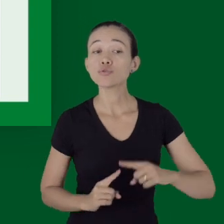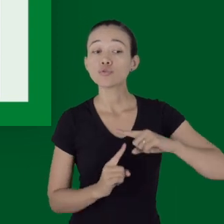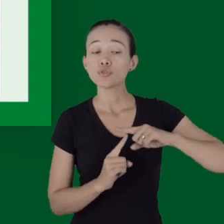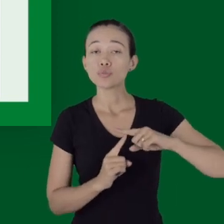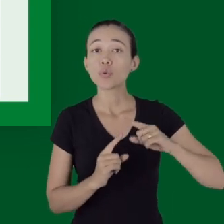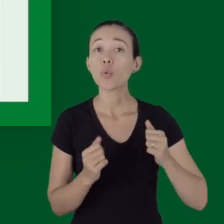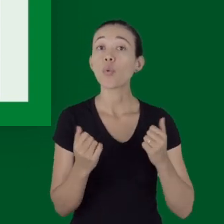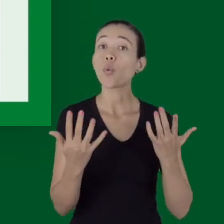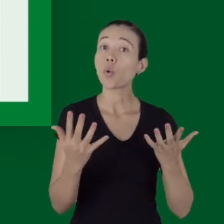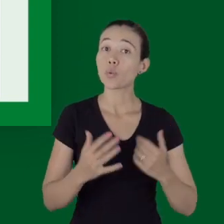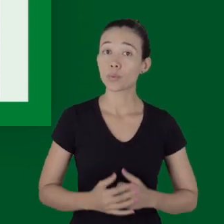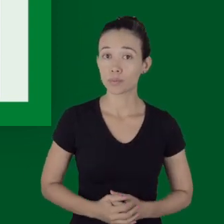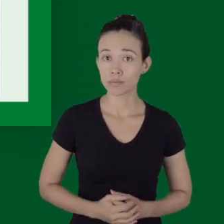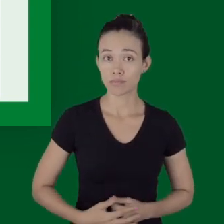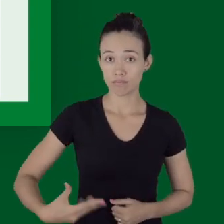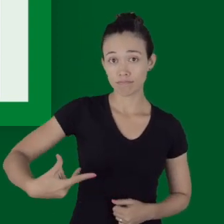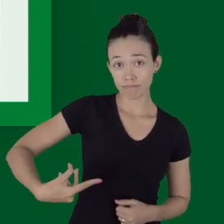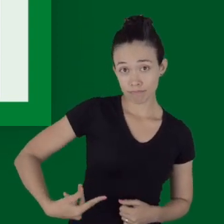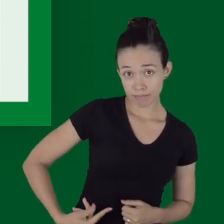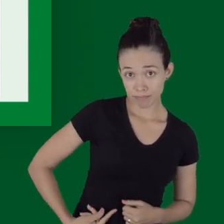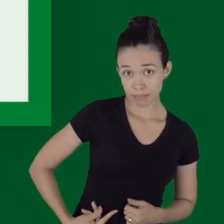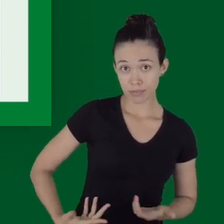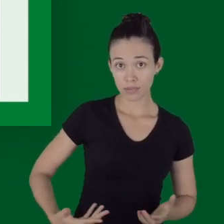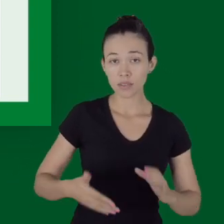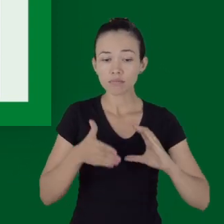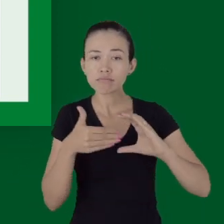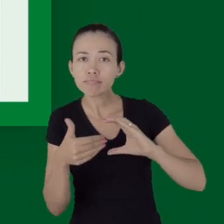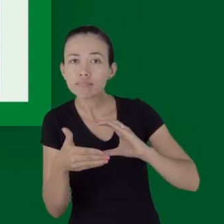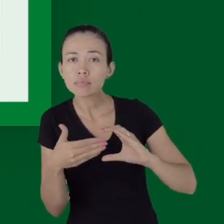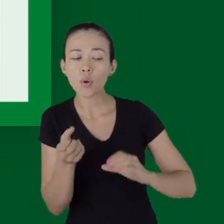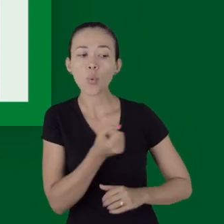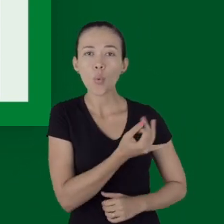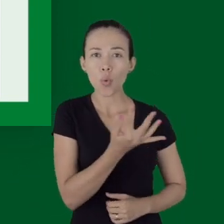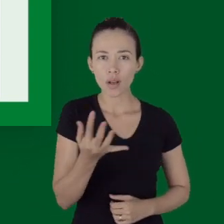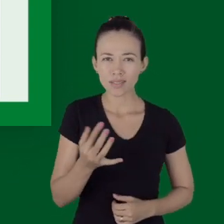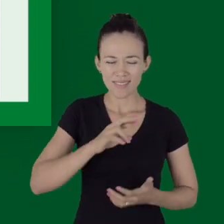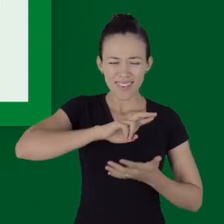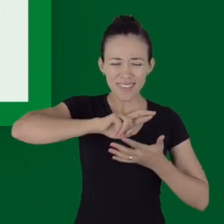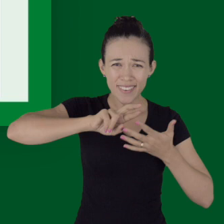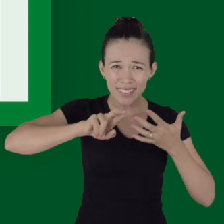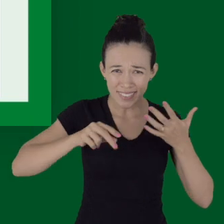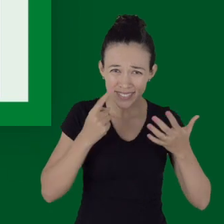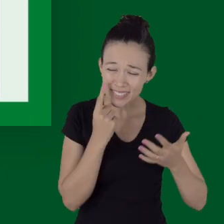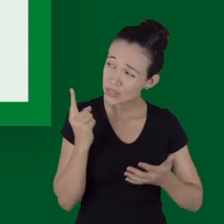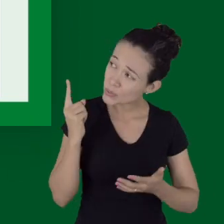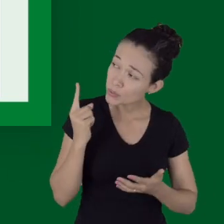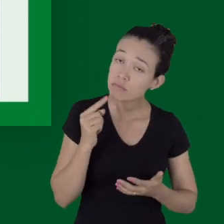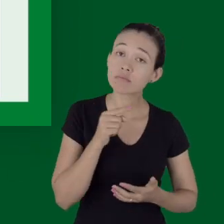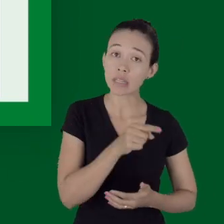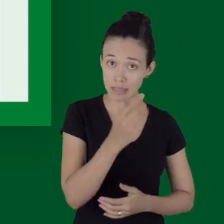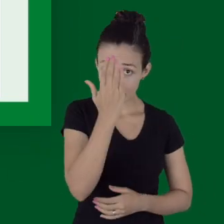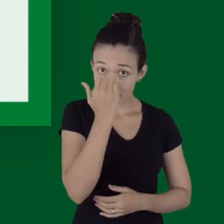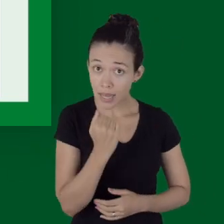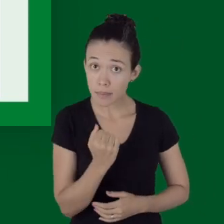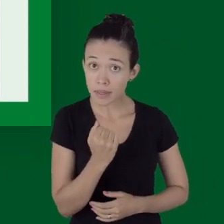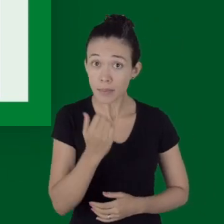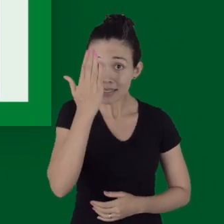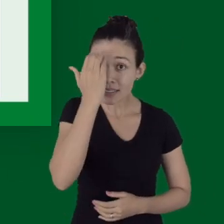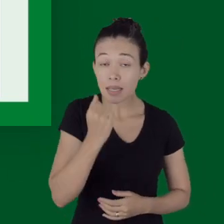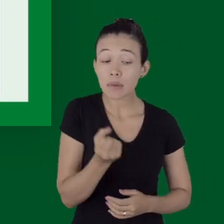aplicar insulina, medir cetonas. Então, cada ponto desse deve